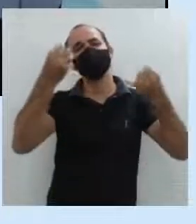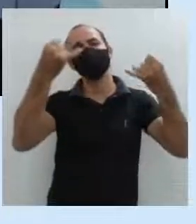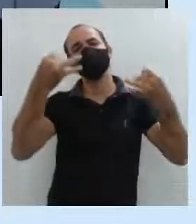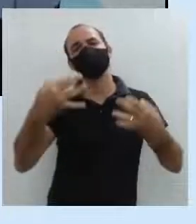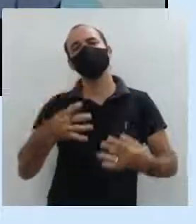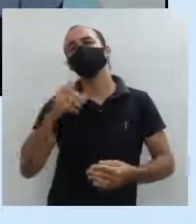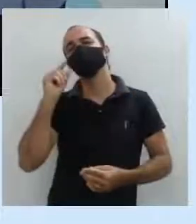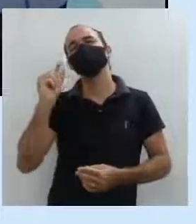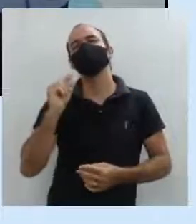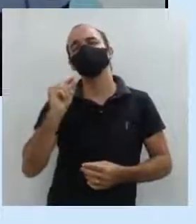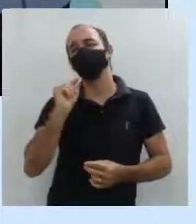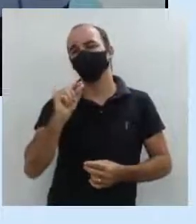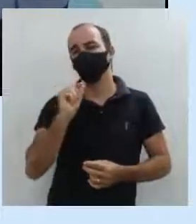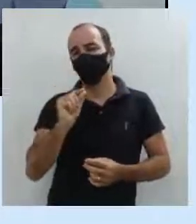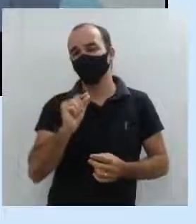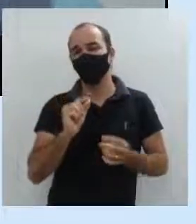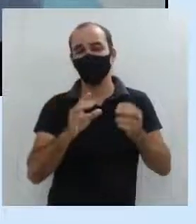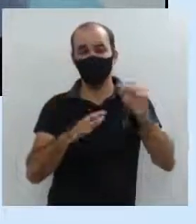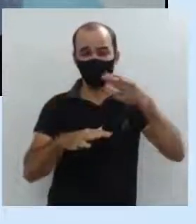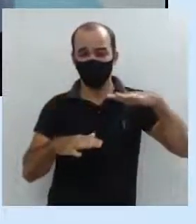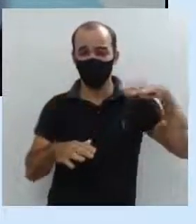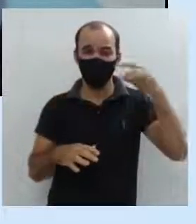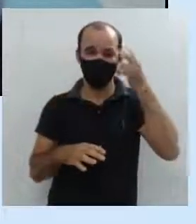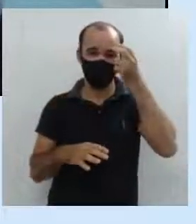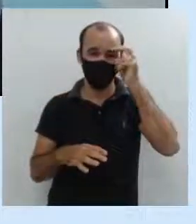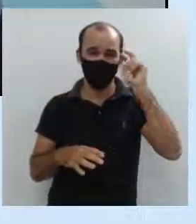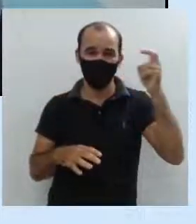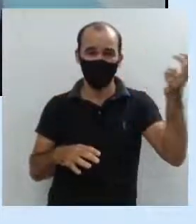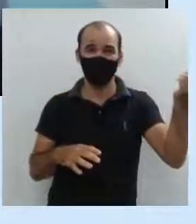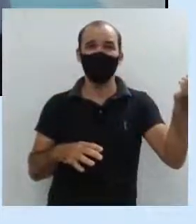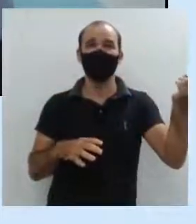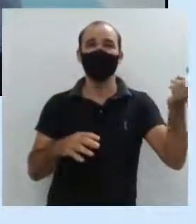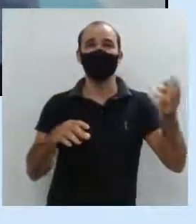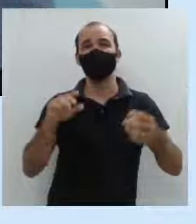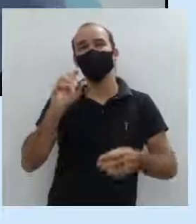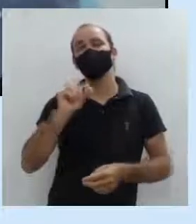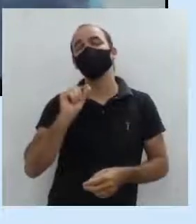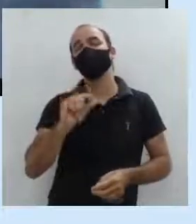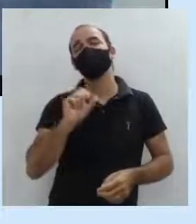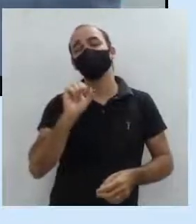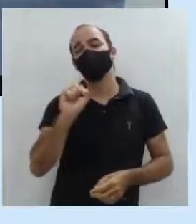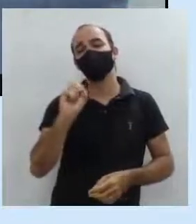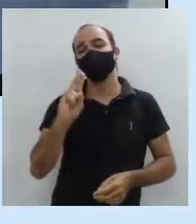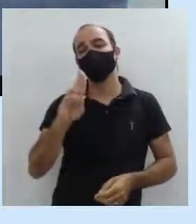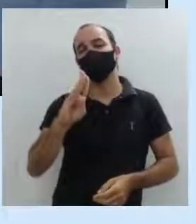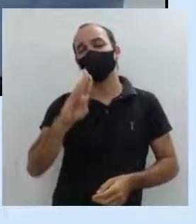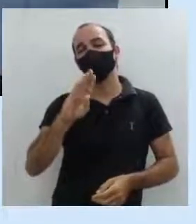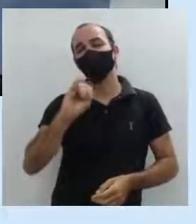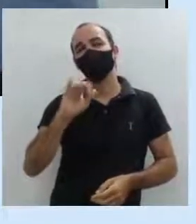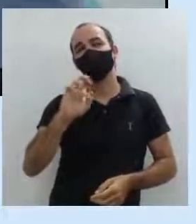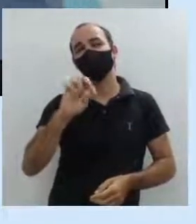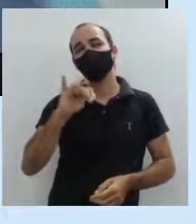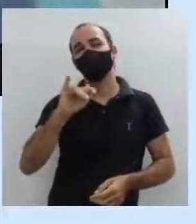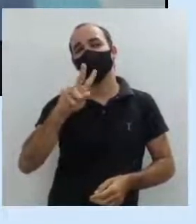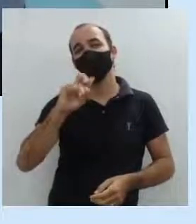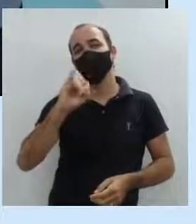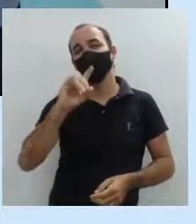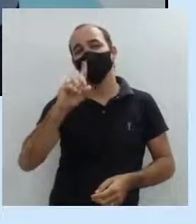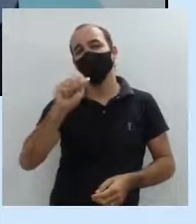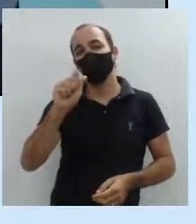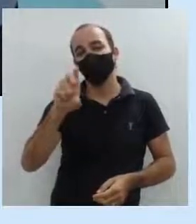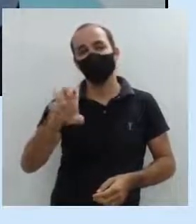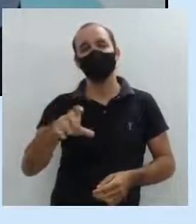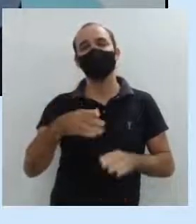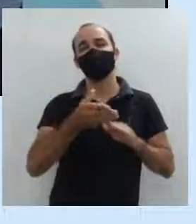indústria cultural, o que seria essa subjetividade contemporânea e como os dois se relacionam. Como vocês podem